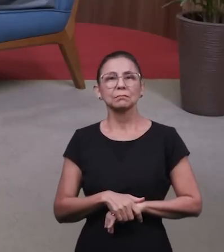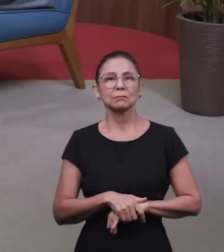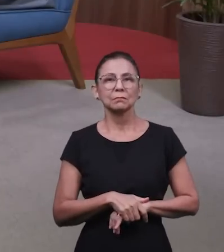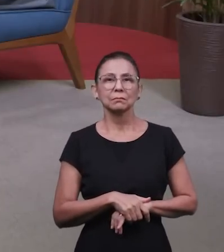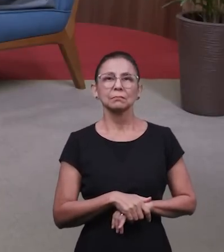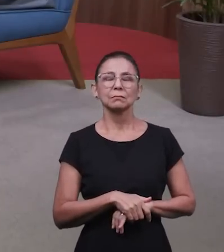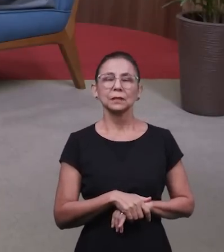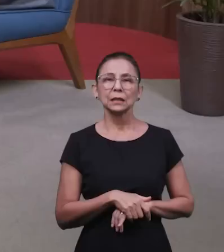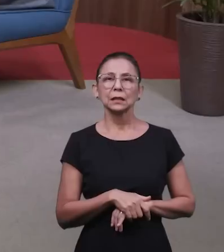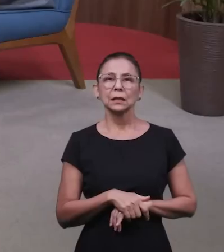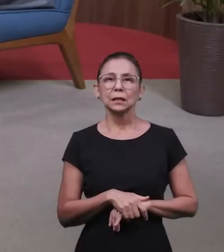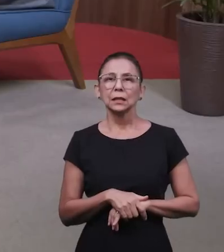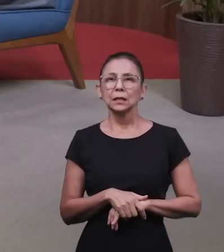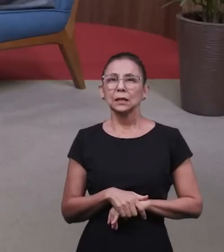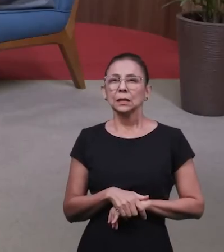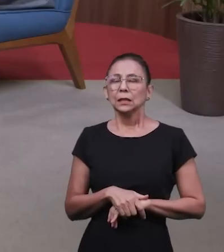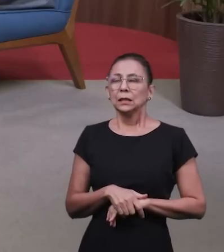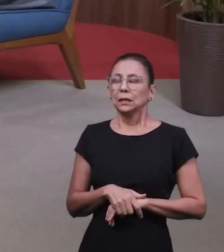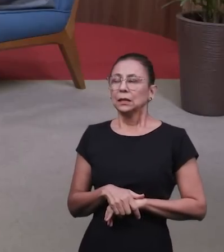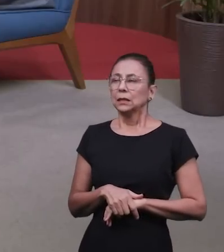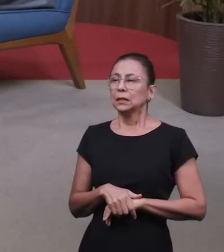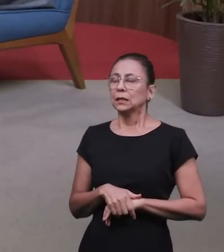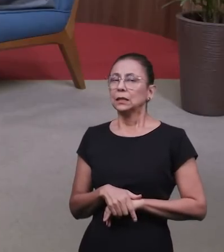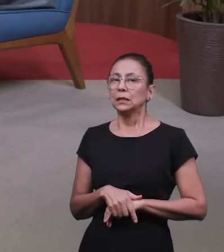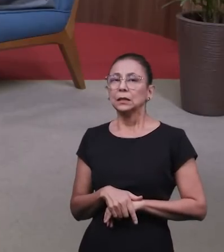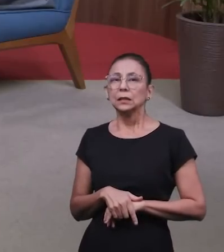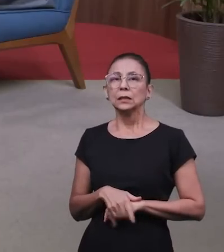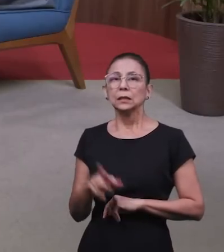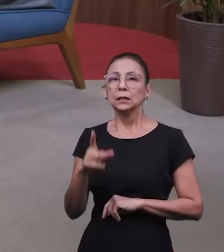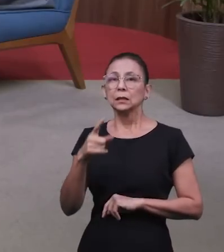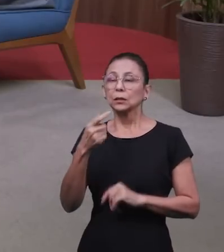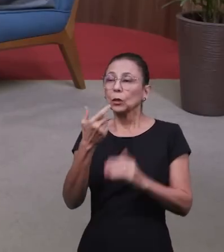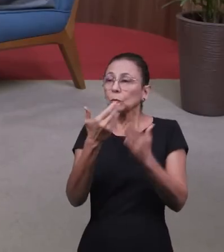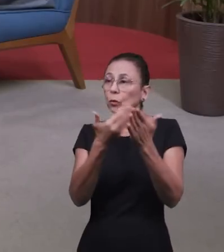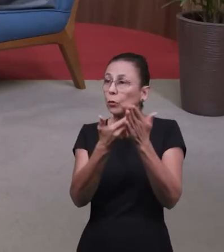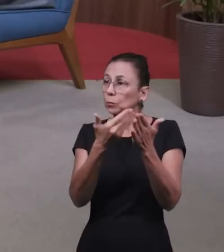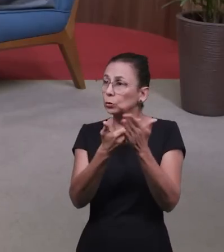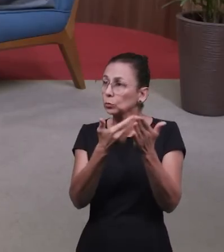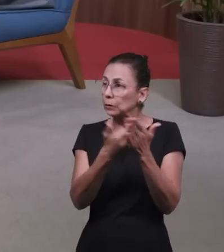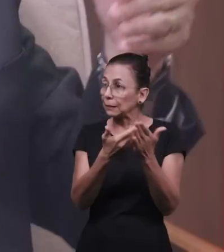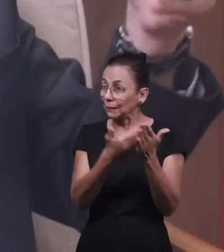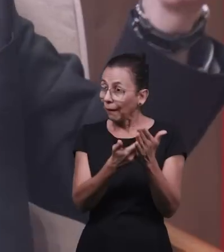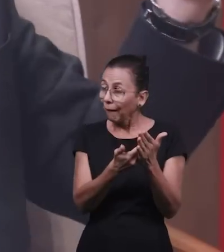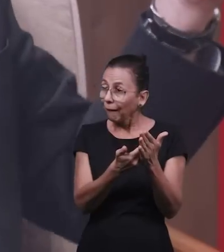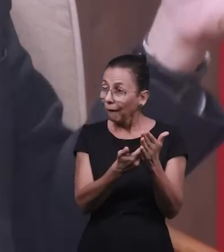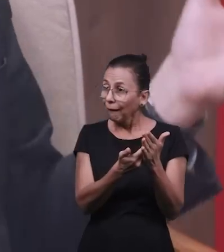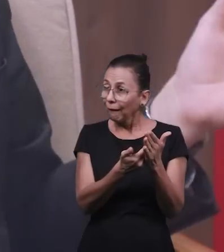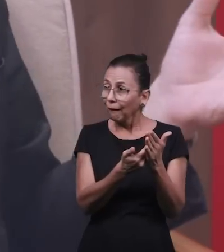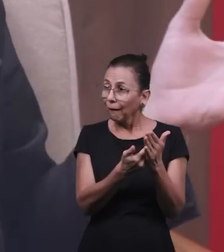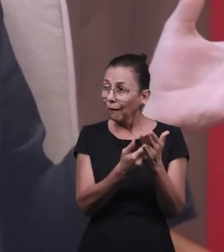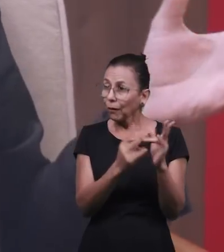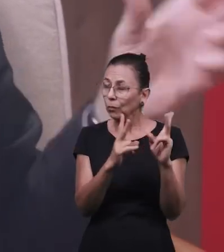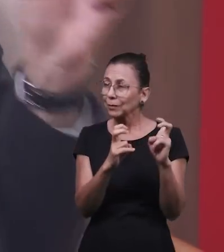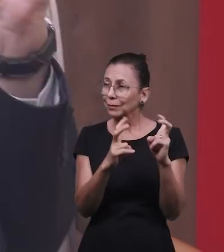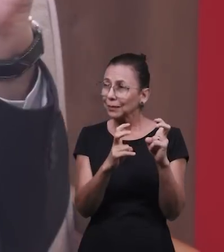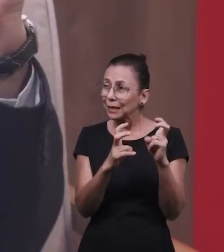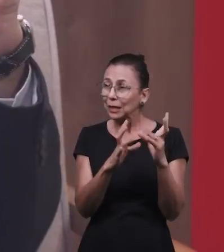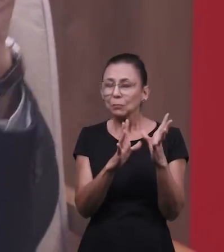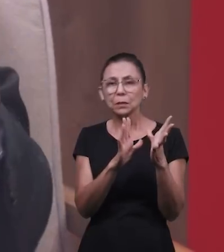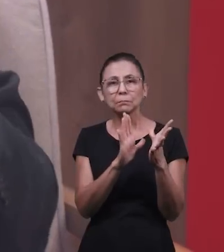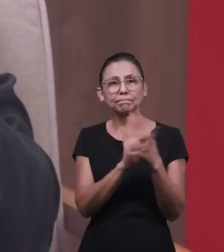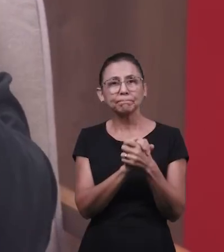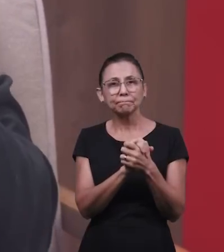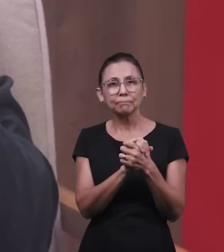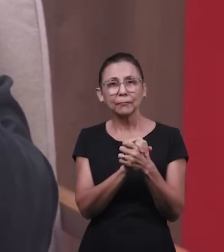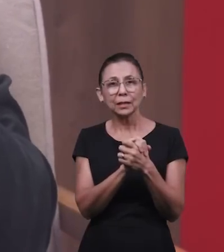Josias, quando nós fomos estudar para ver o roteiro para hoje, a quantidade de assuntos nós tivemos